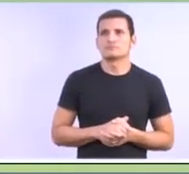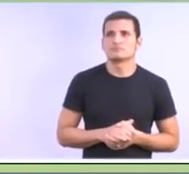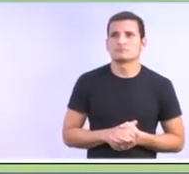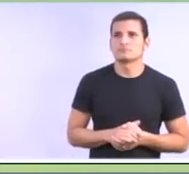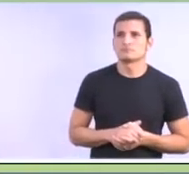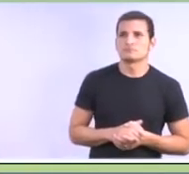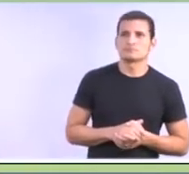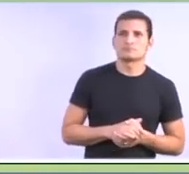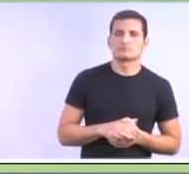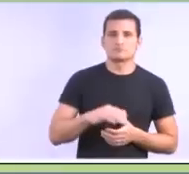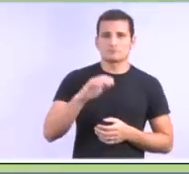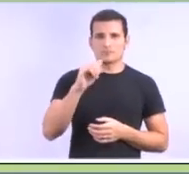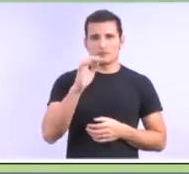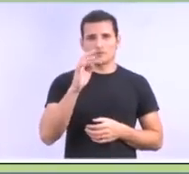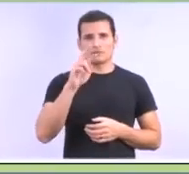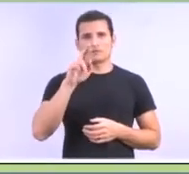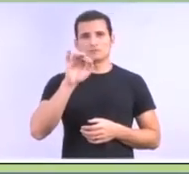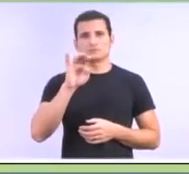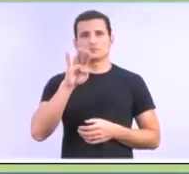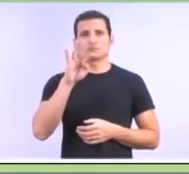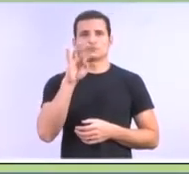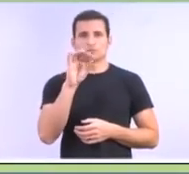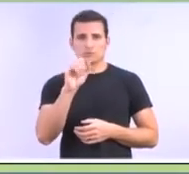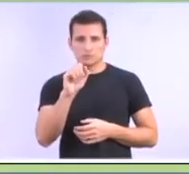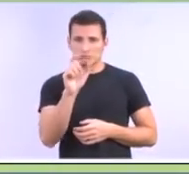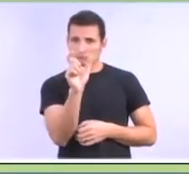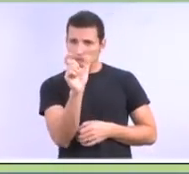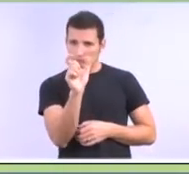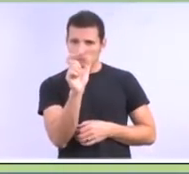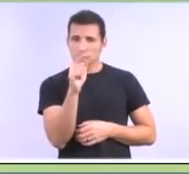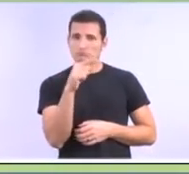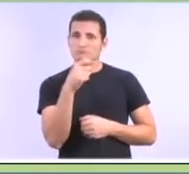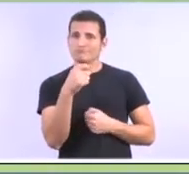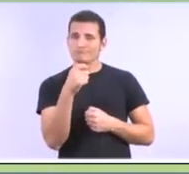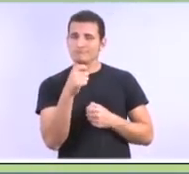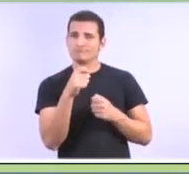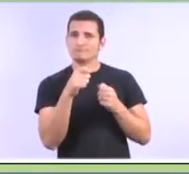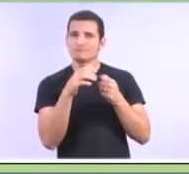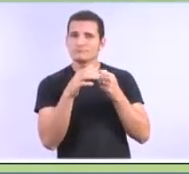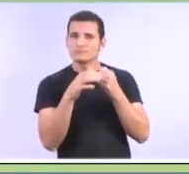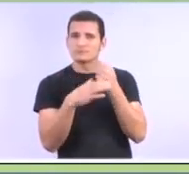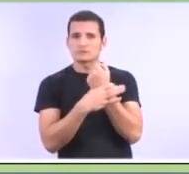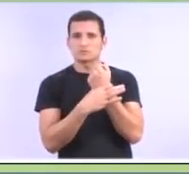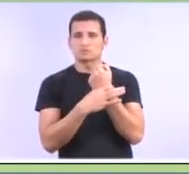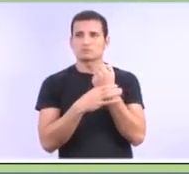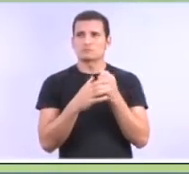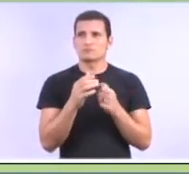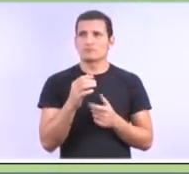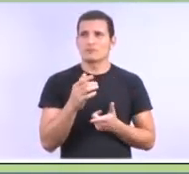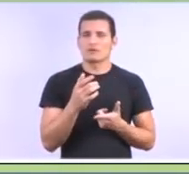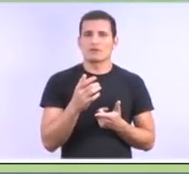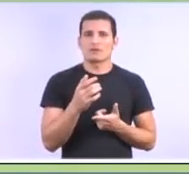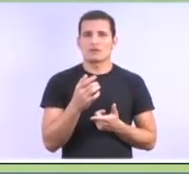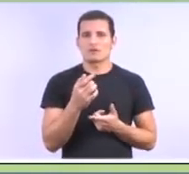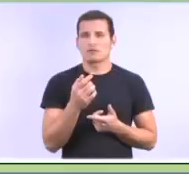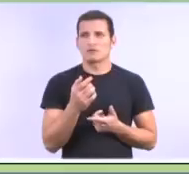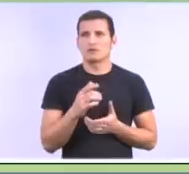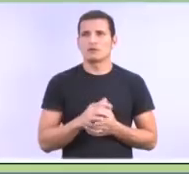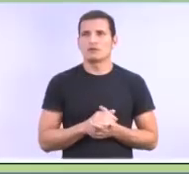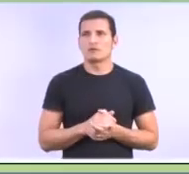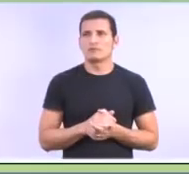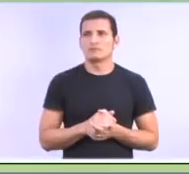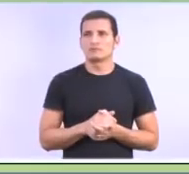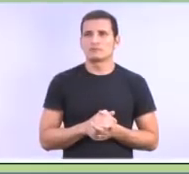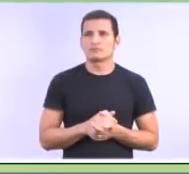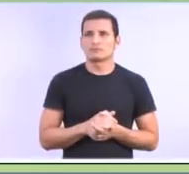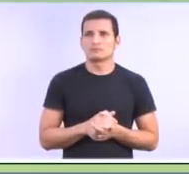Os atributos de uma classe devem ser protegidos. Valores estranhos armazenados em objeto podem deixá-lo em